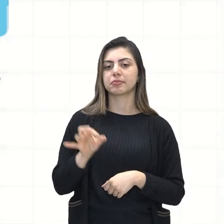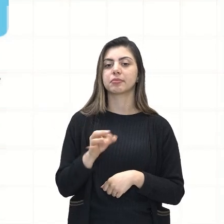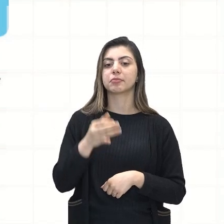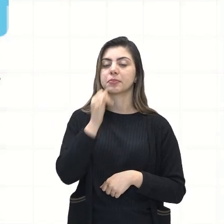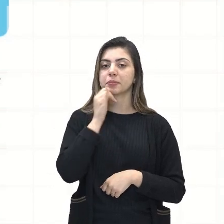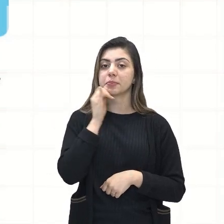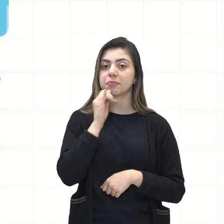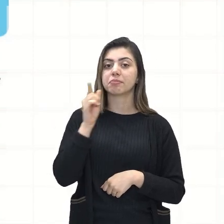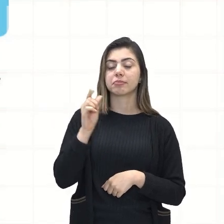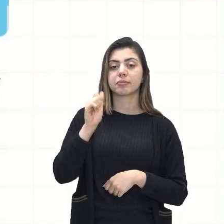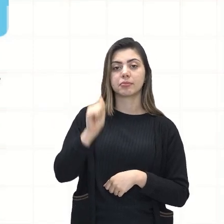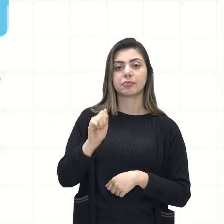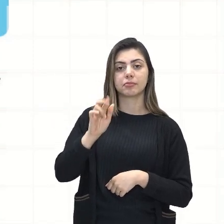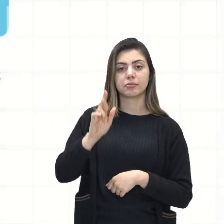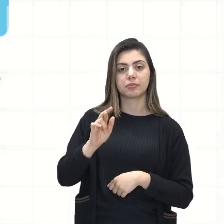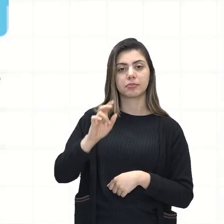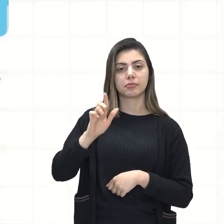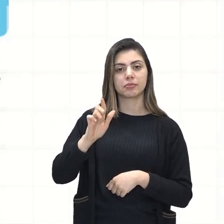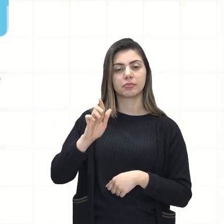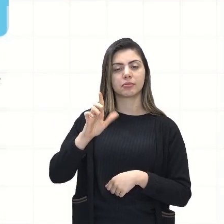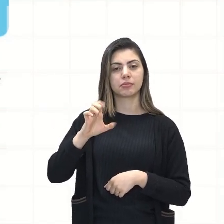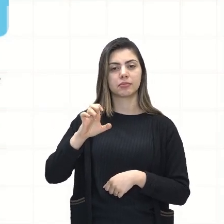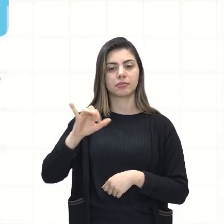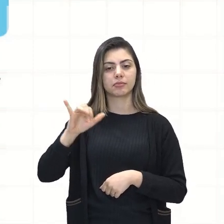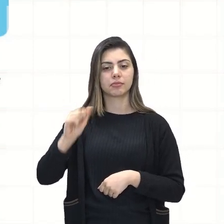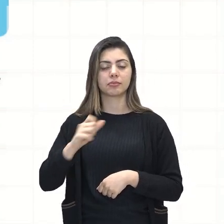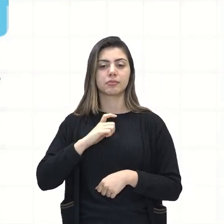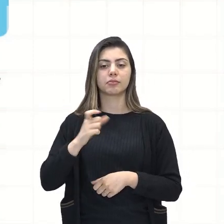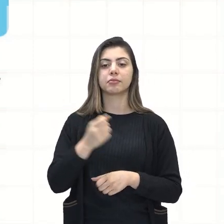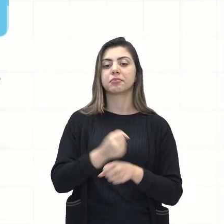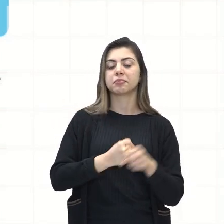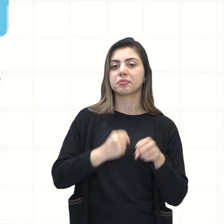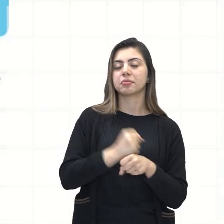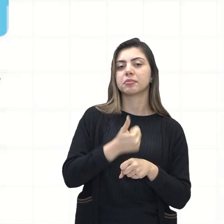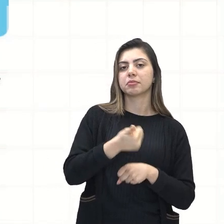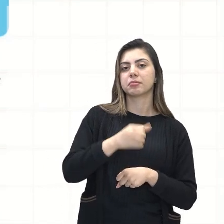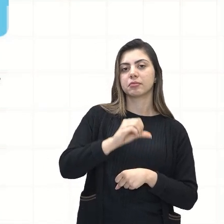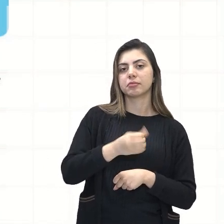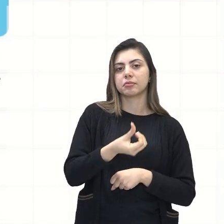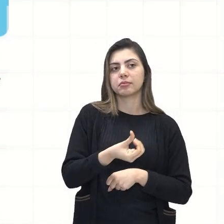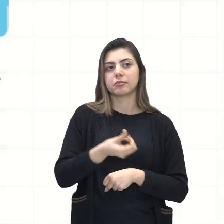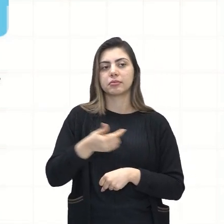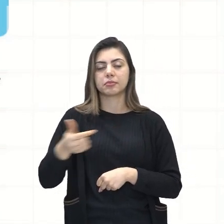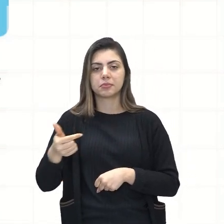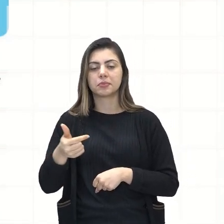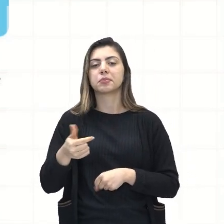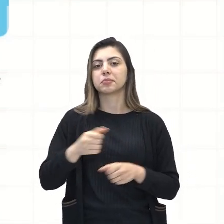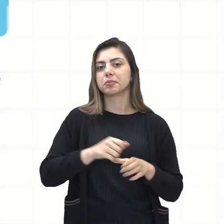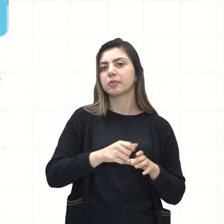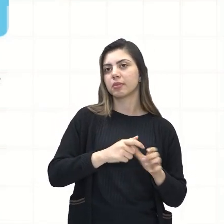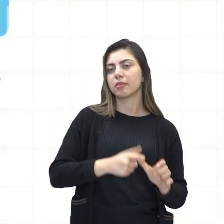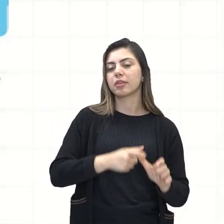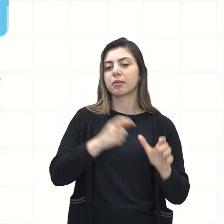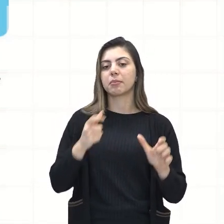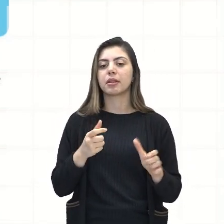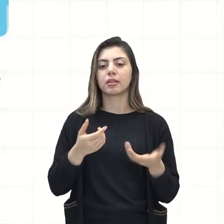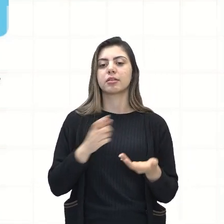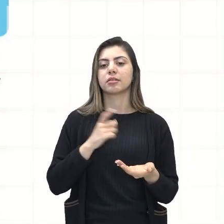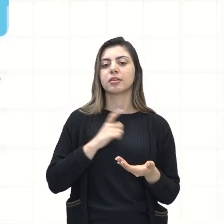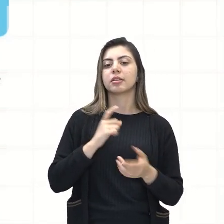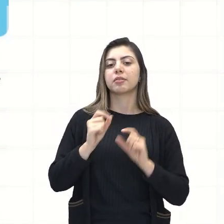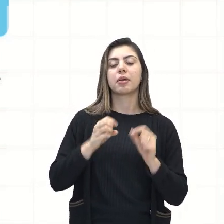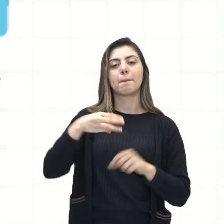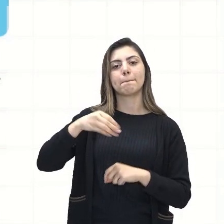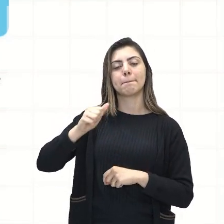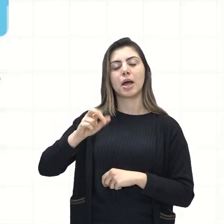da Argélia, que tem a sua independência a partir de 1962, Tunísia a partir de 1958, Marrocos a partir